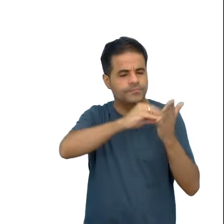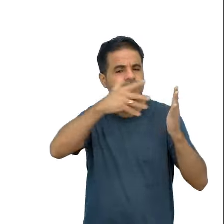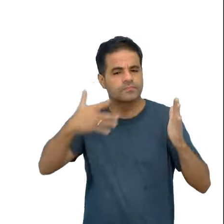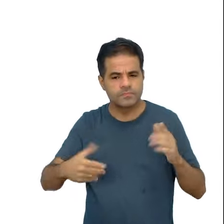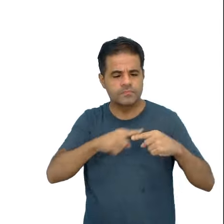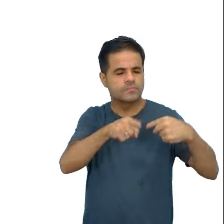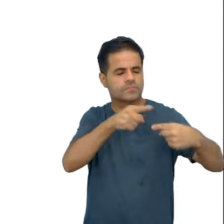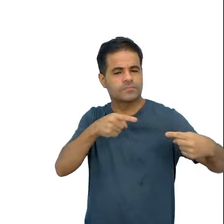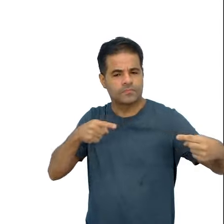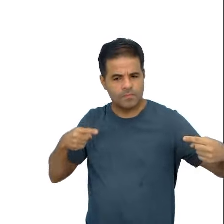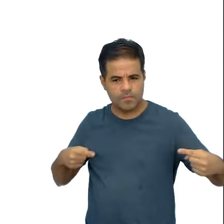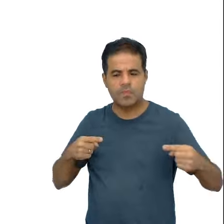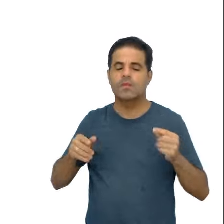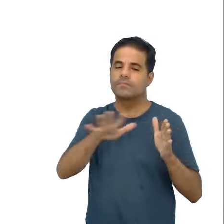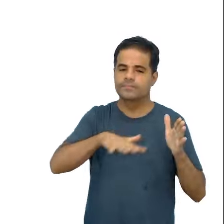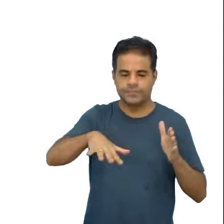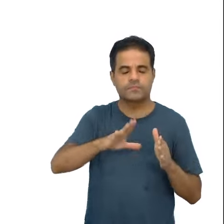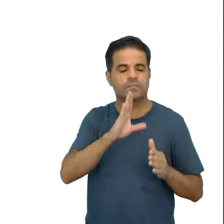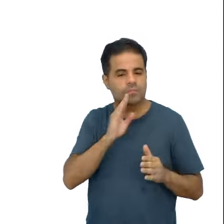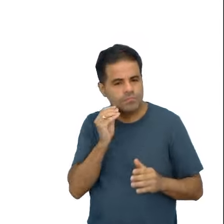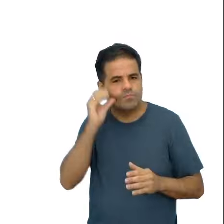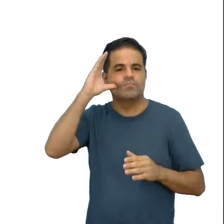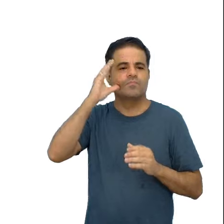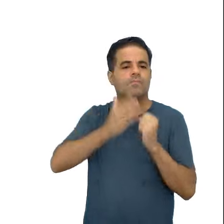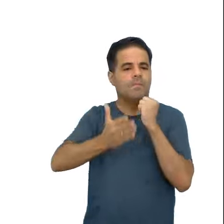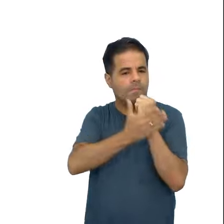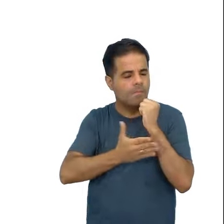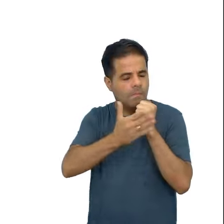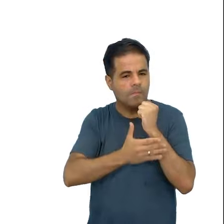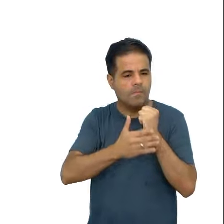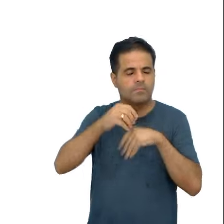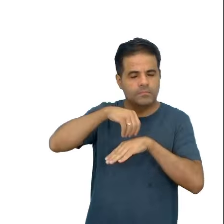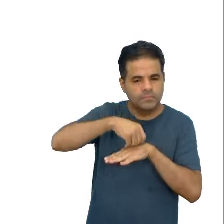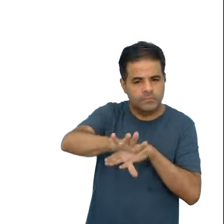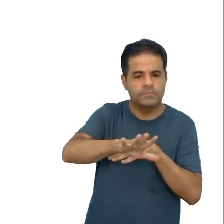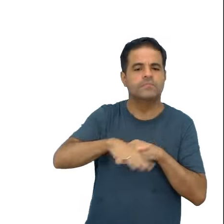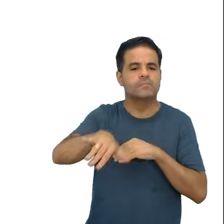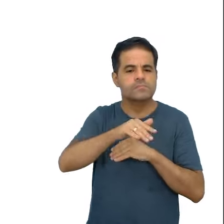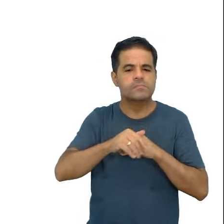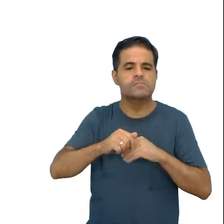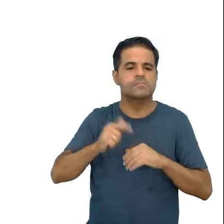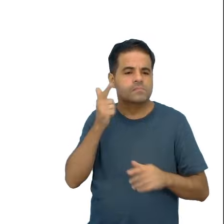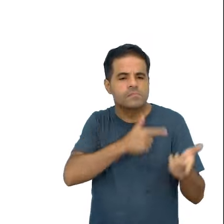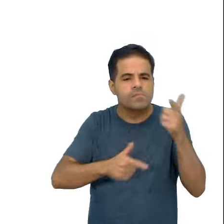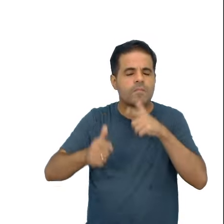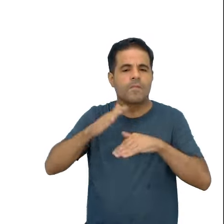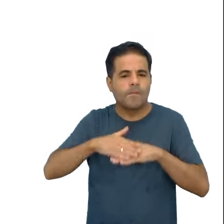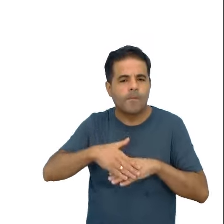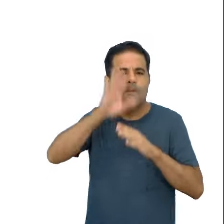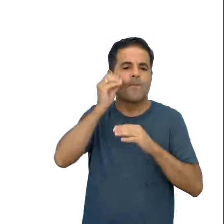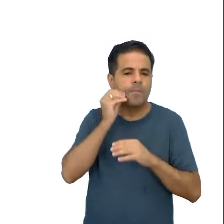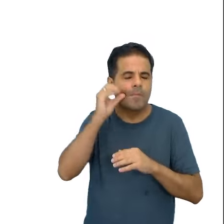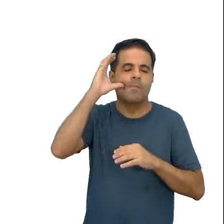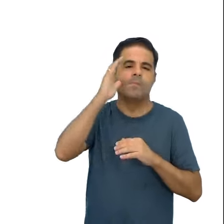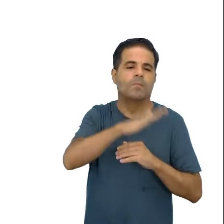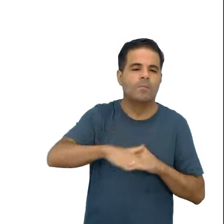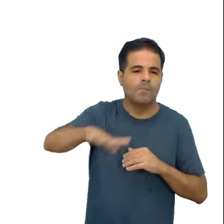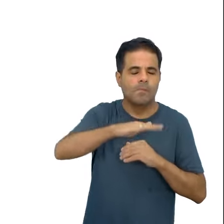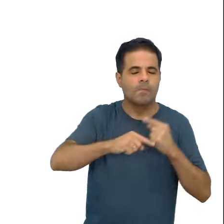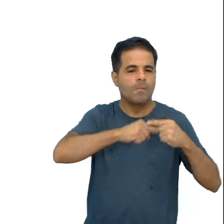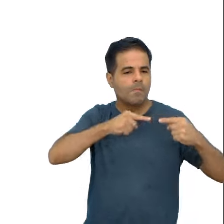Então, que parte de conhecimentos básicos do estudante para ir fazendo adquirir mais conhecimentos,